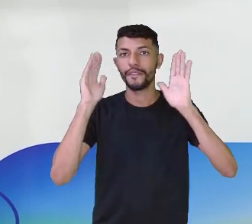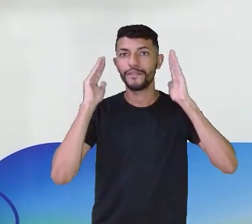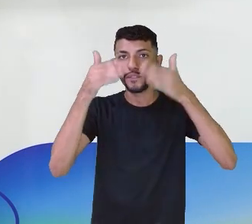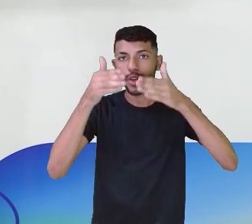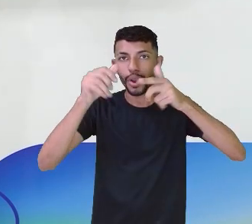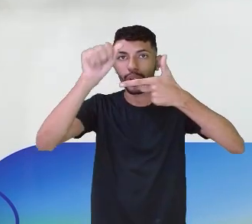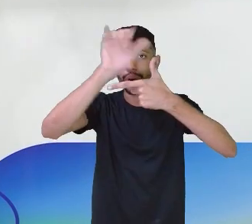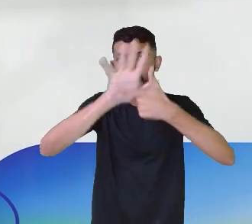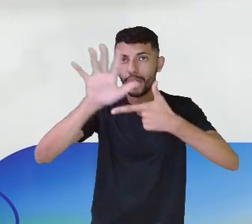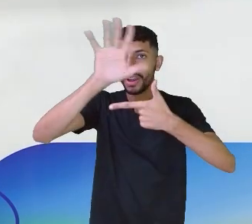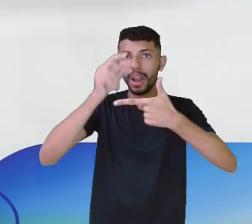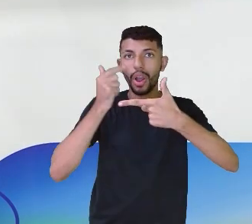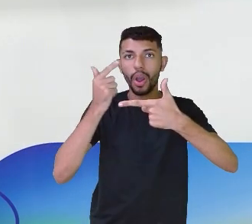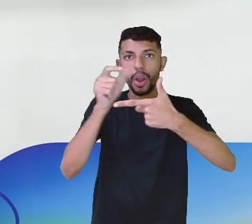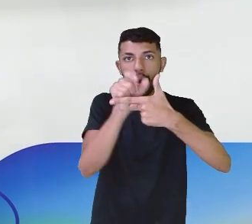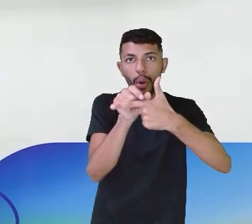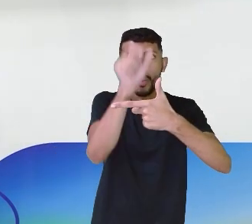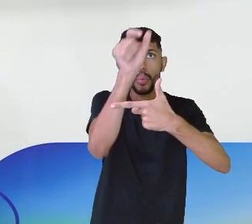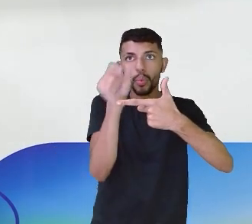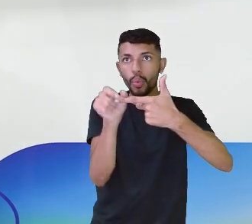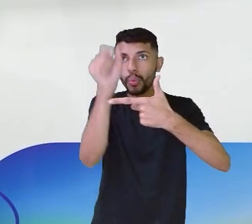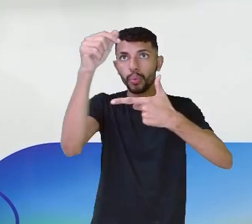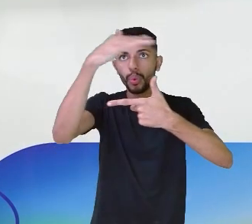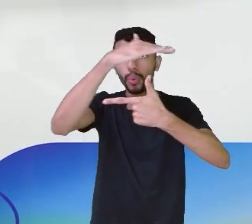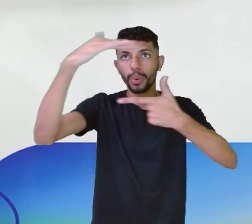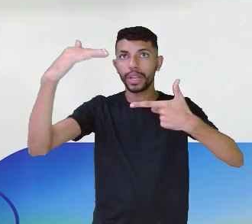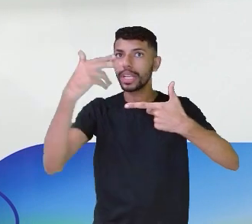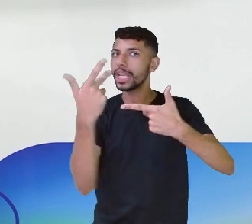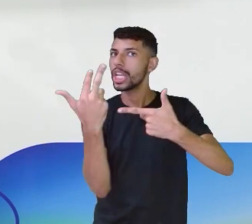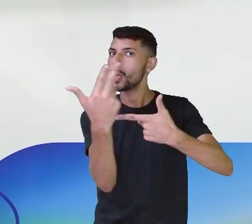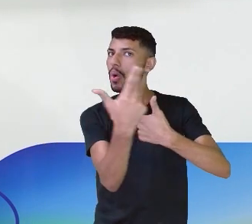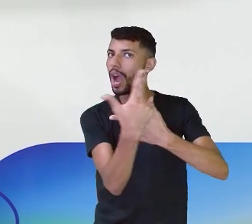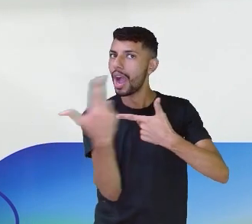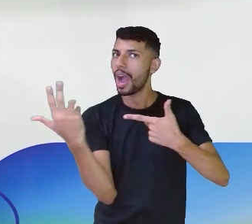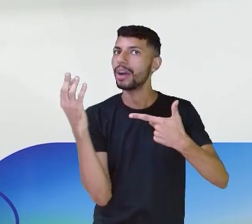dois estão com a mesma quantidade. Então,